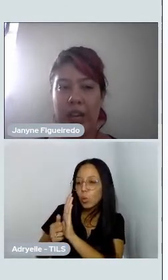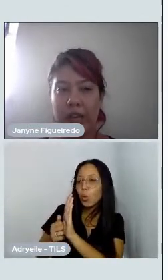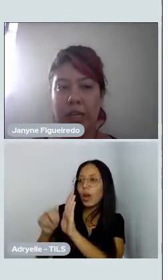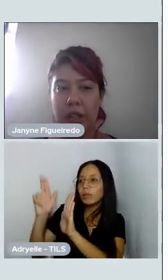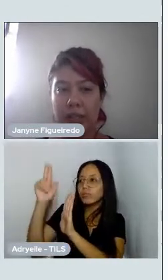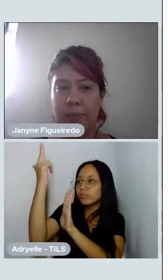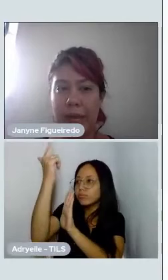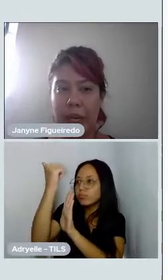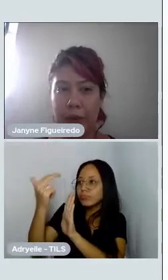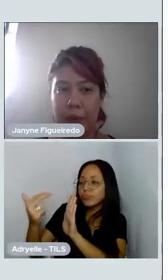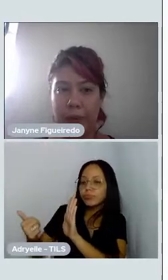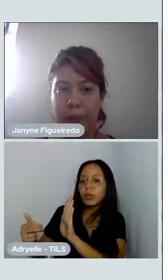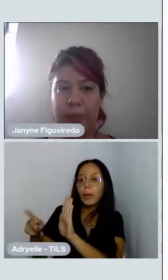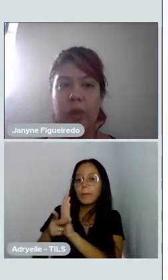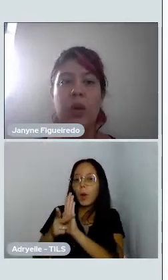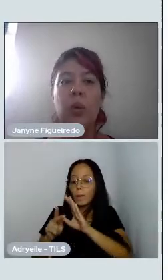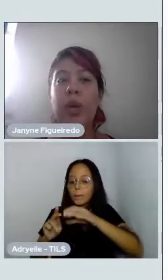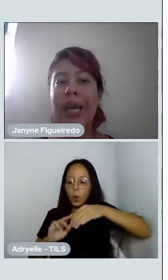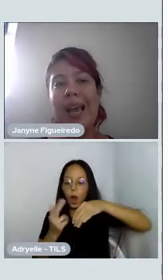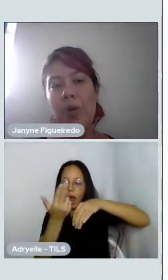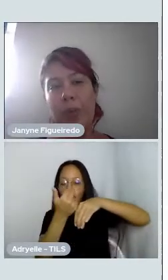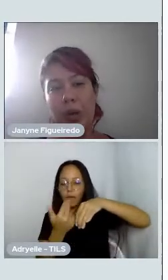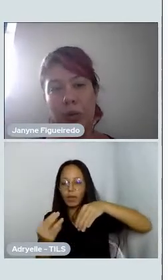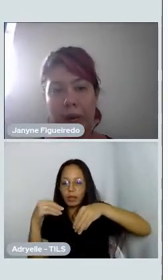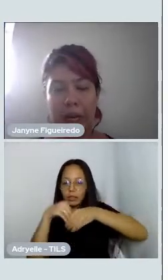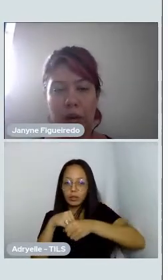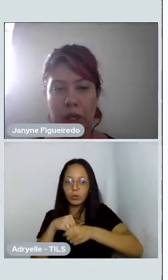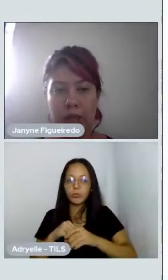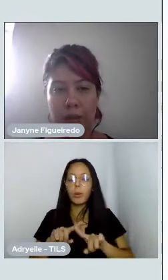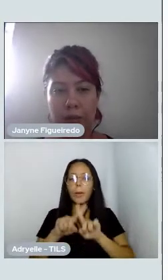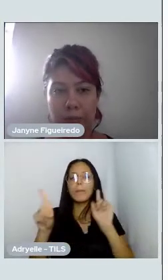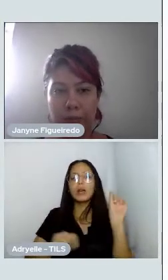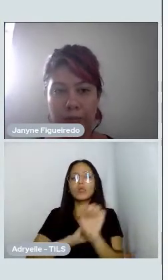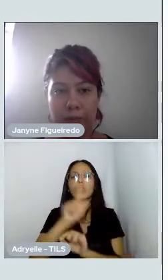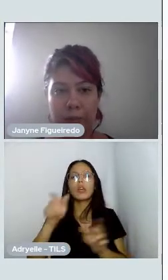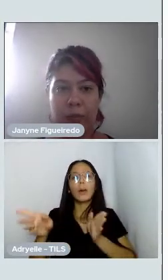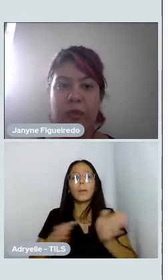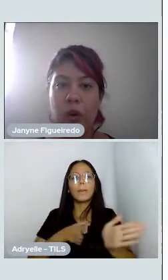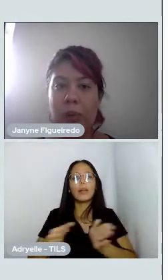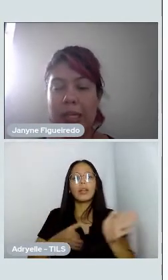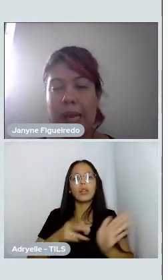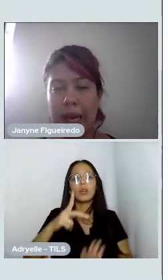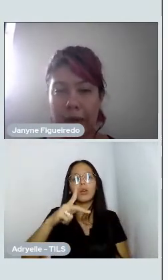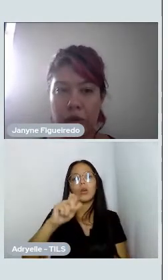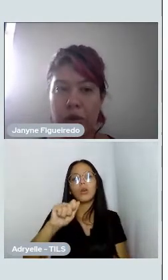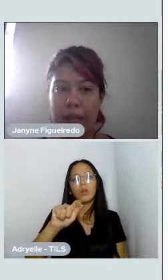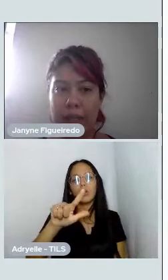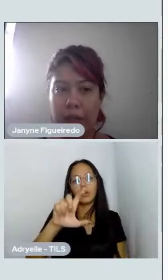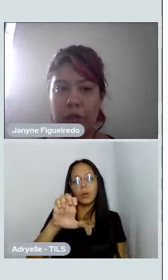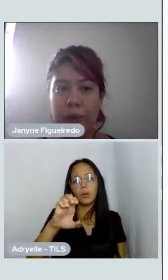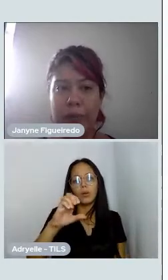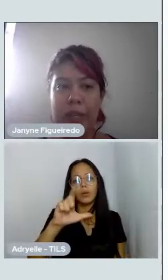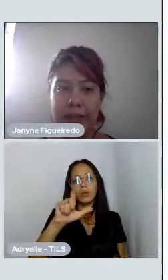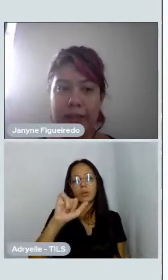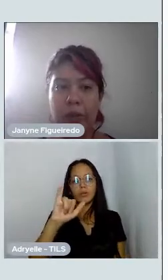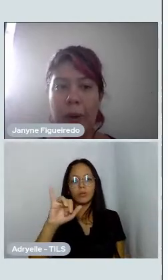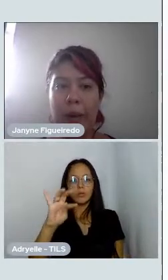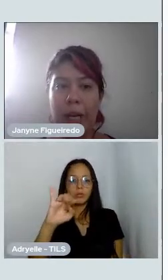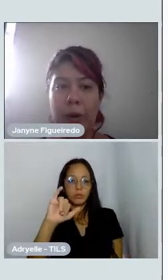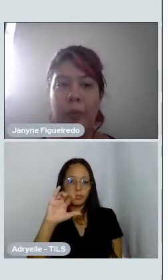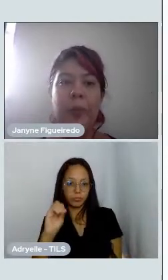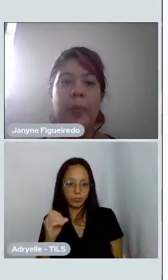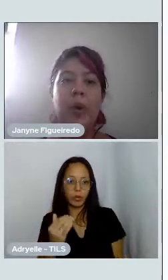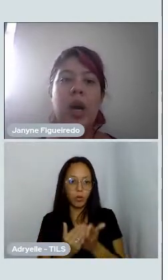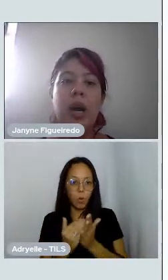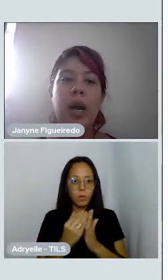das cavernas nesse período. O que é o período paleolítico? Vou começar a ler os quadrinhos para poder